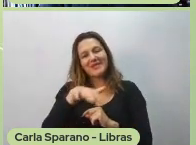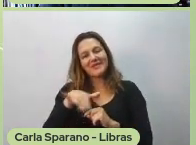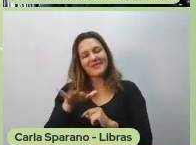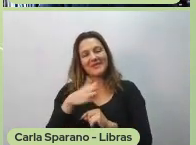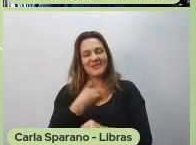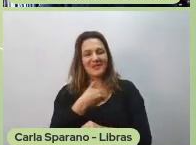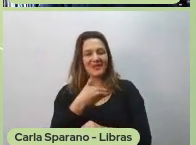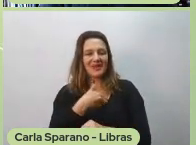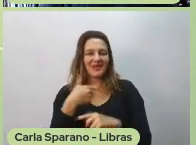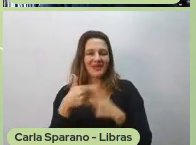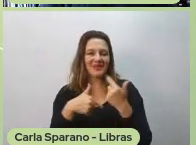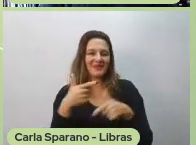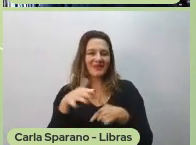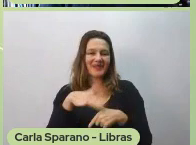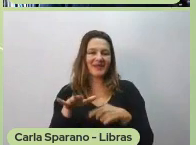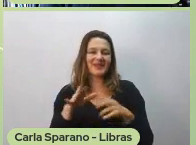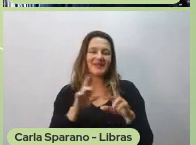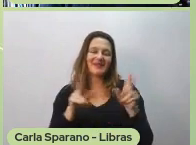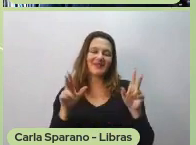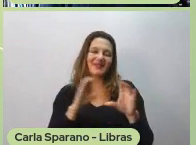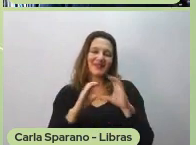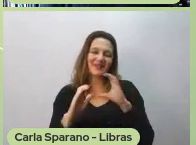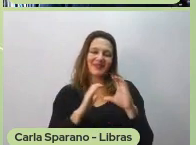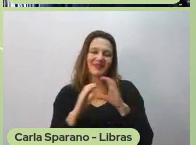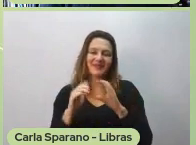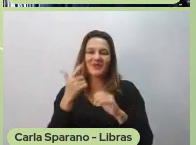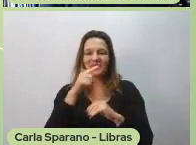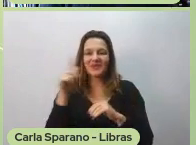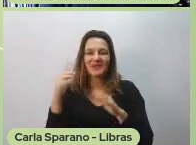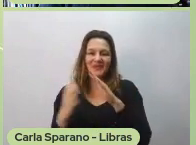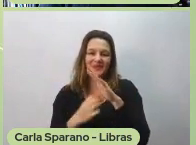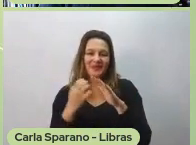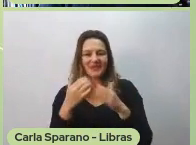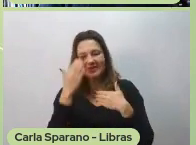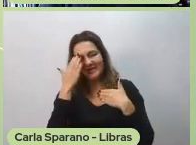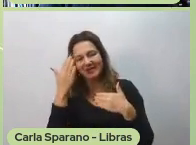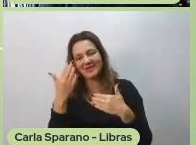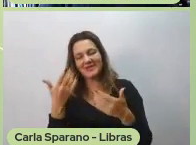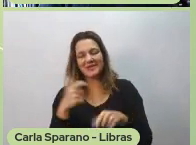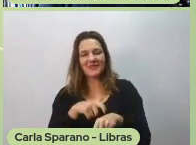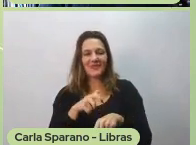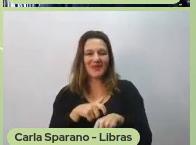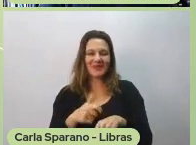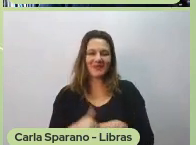e comunicação, né, nas outras operadoras, o agradecimento por esse momento.